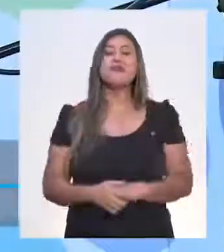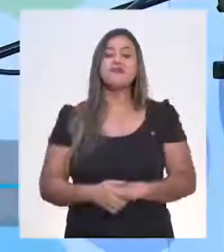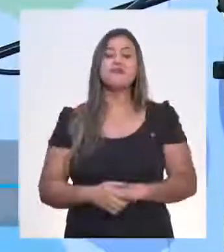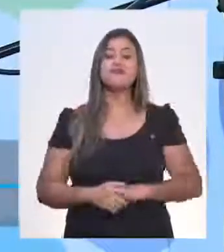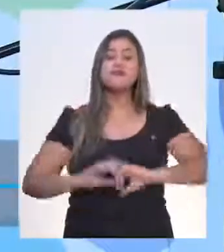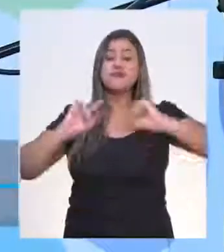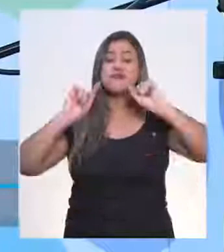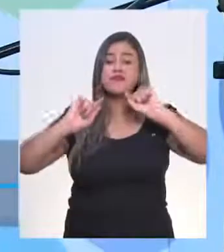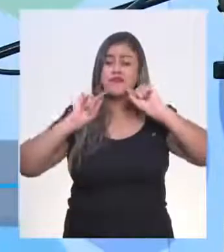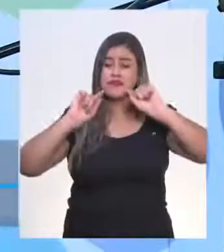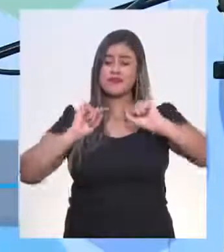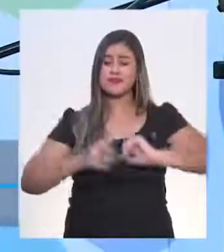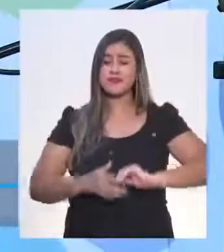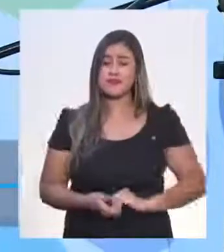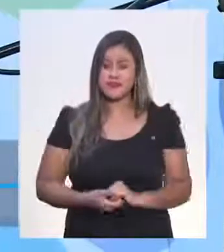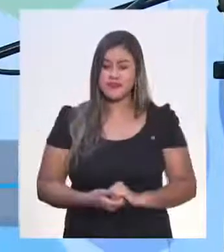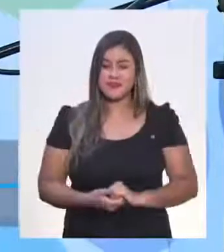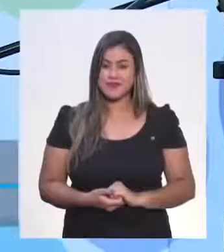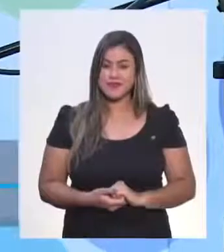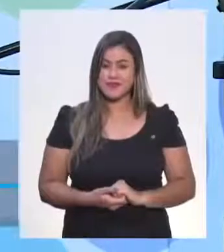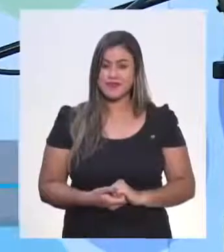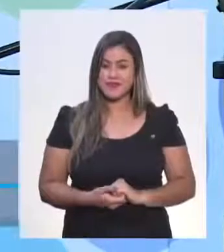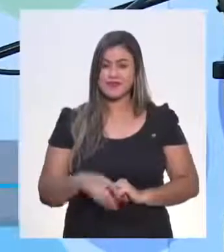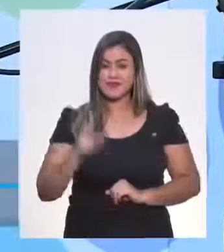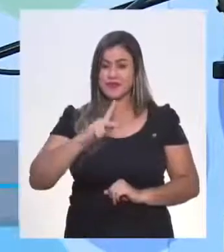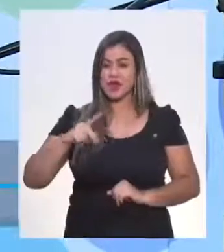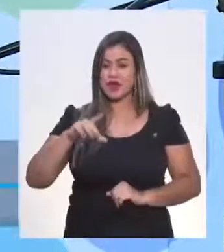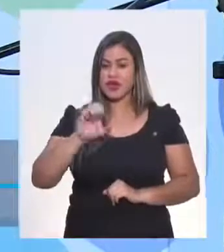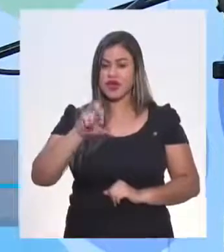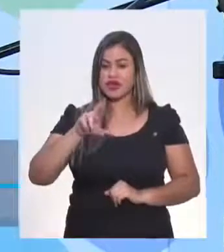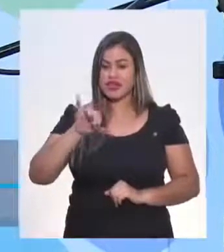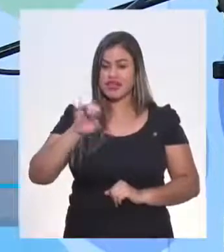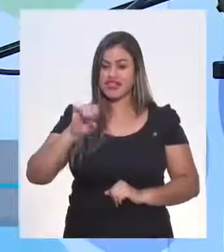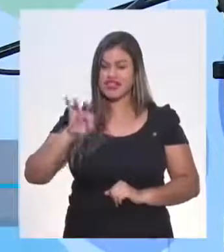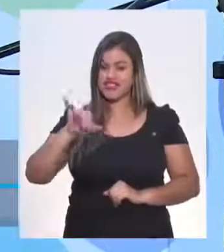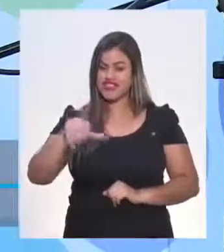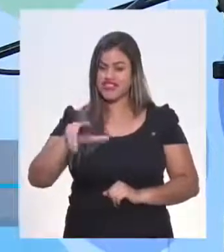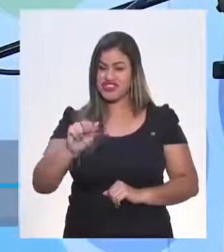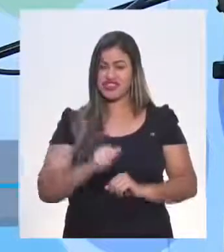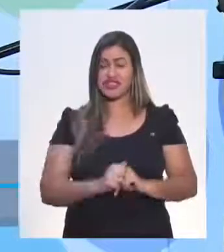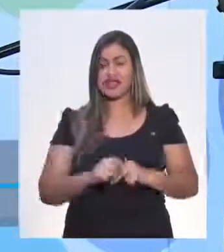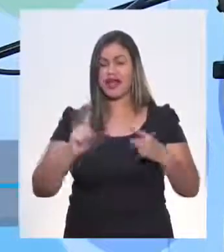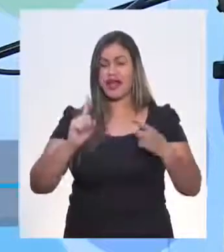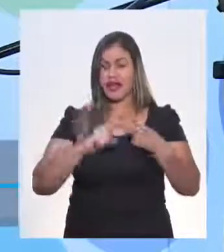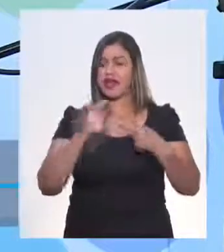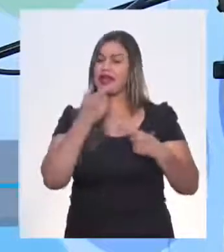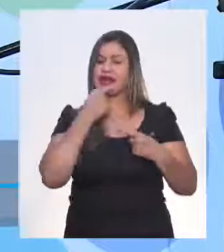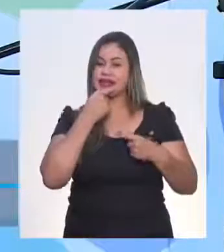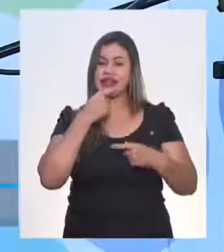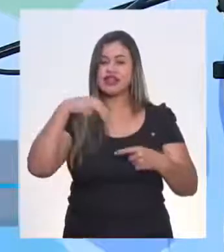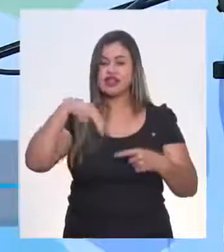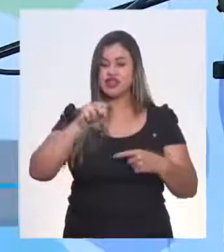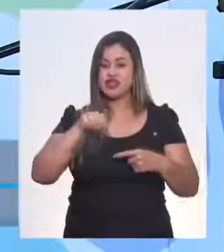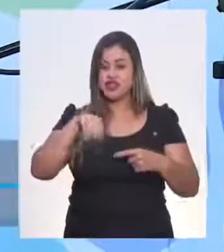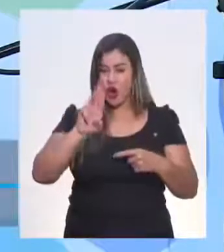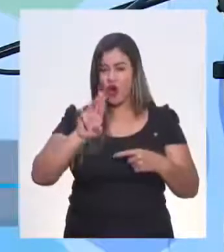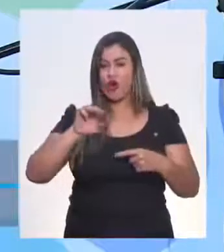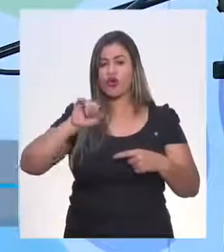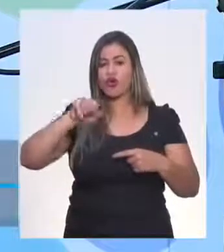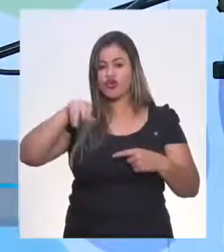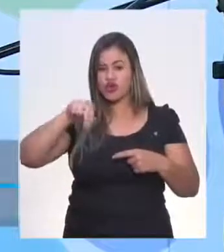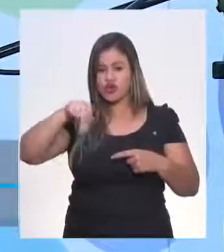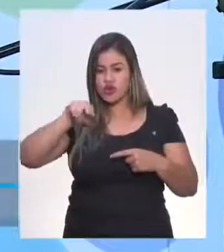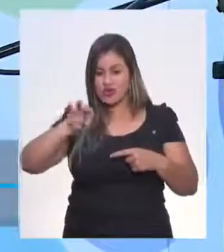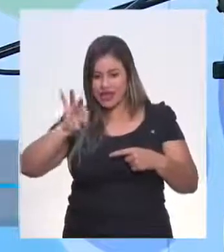nós temos e a pro Cristina que disse Now United nós temos a pro